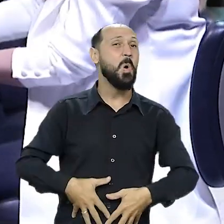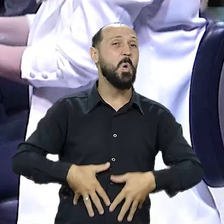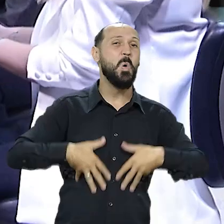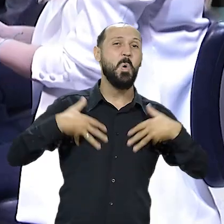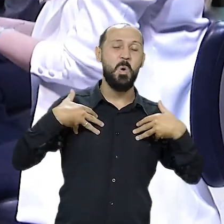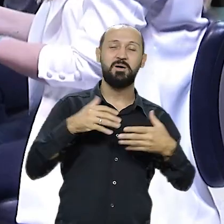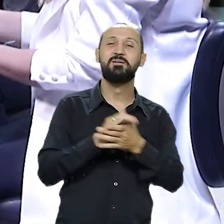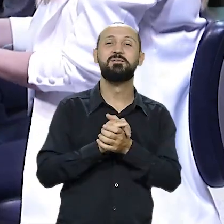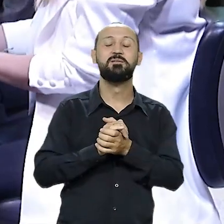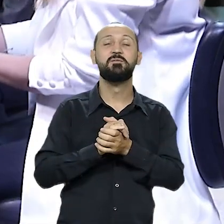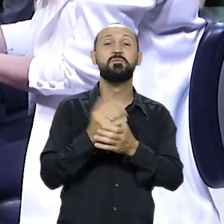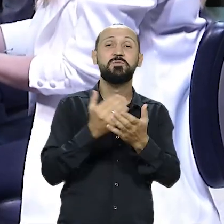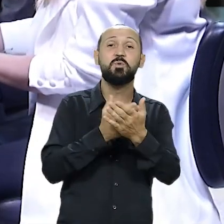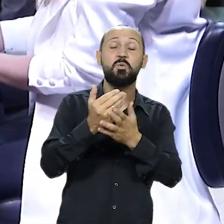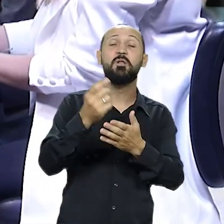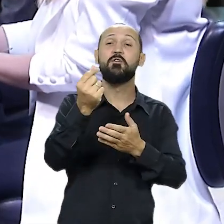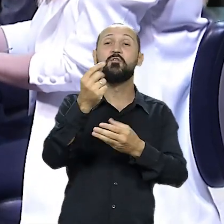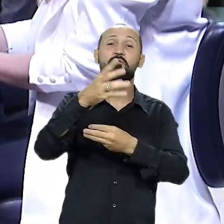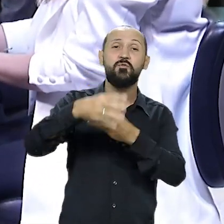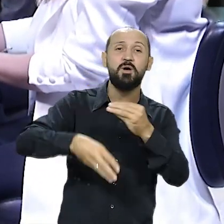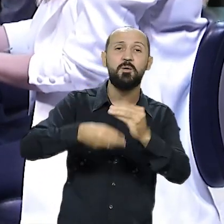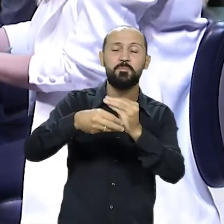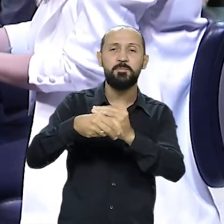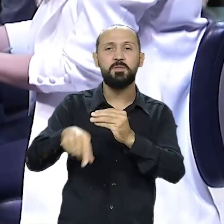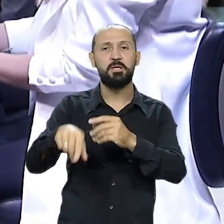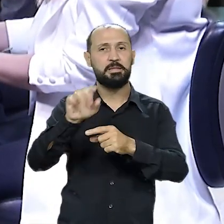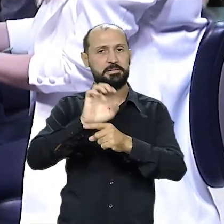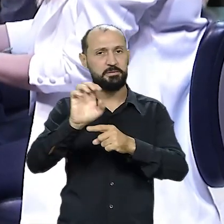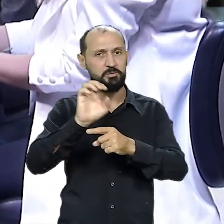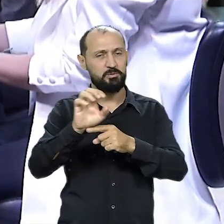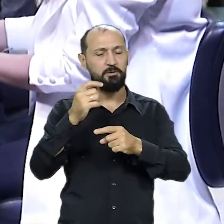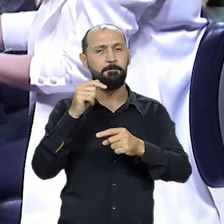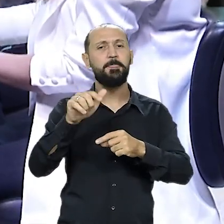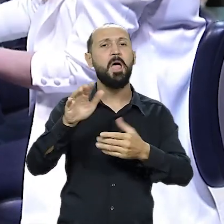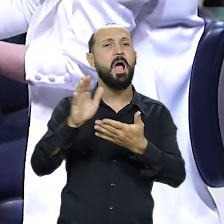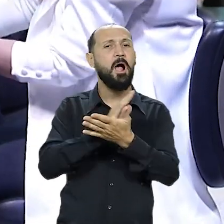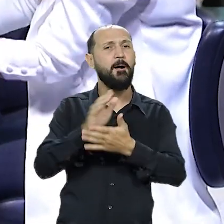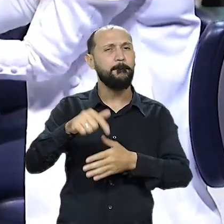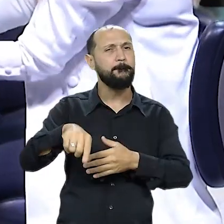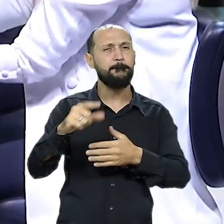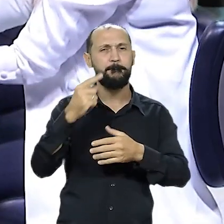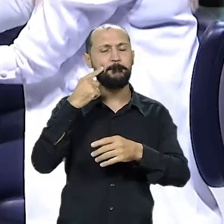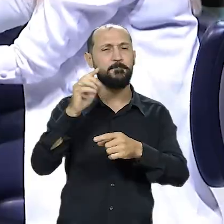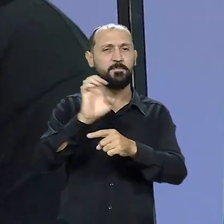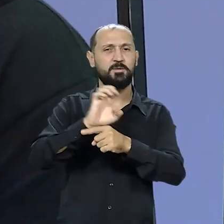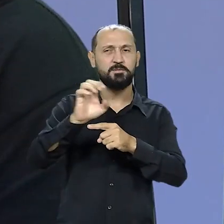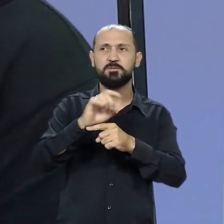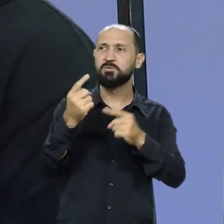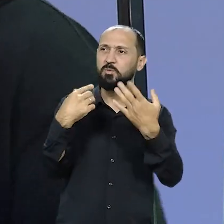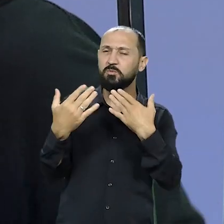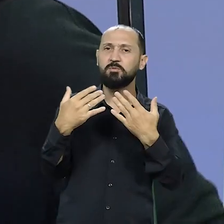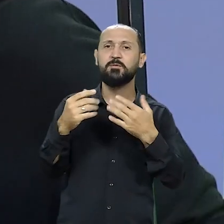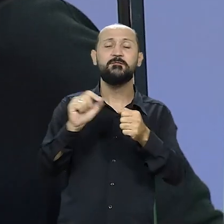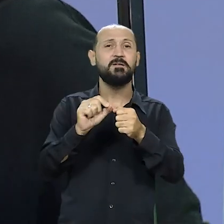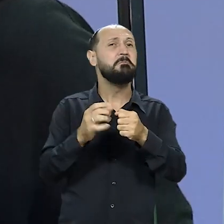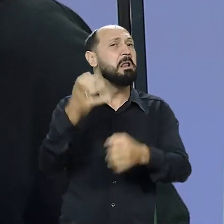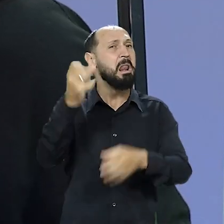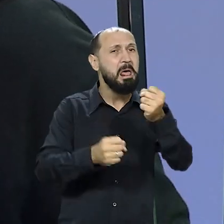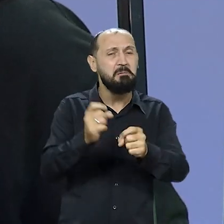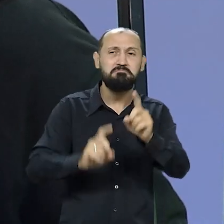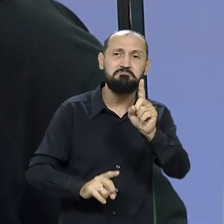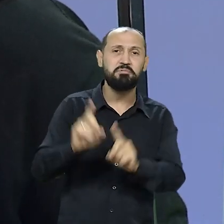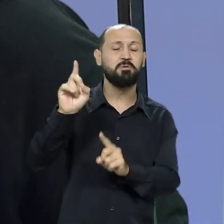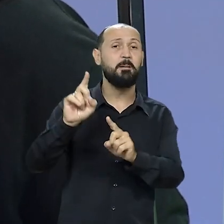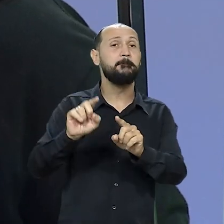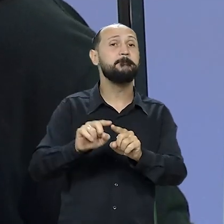maior orgulho do produtor, né? E nisso você acaba agregando valor. Aí temos aqui no estado, criadores aqui, o estado, como vocês estavam discutindo antes, não é um grande produtor